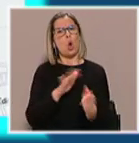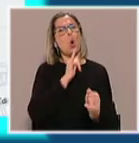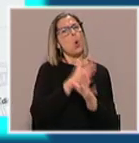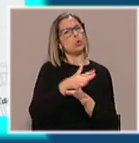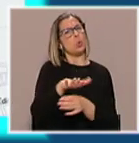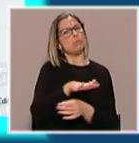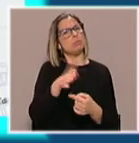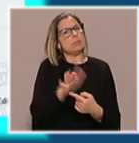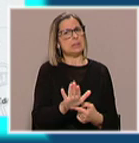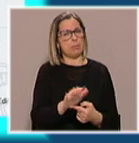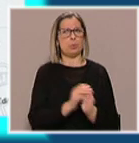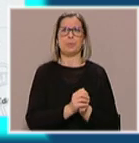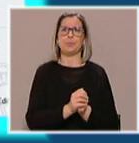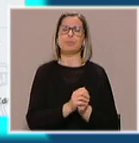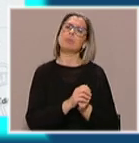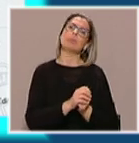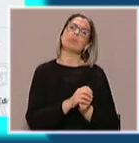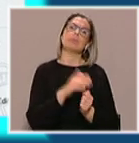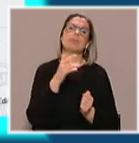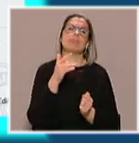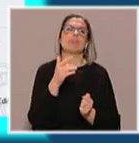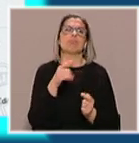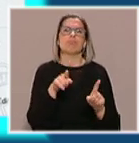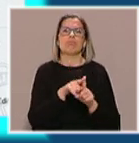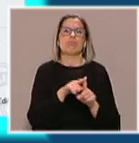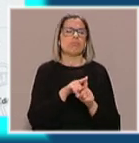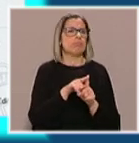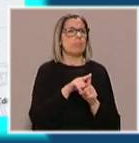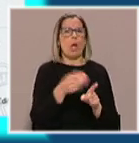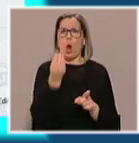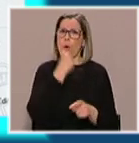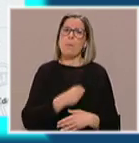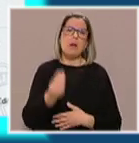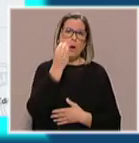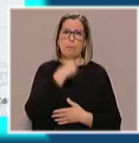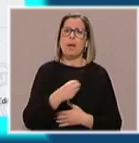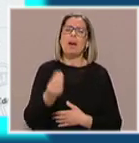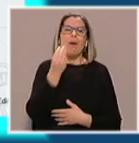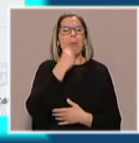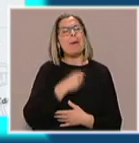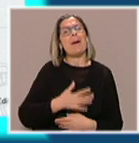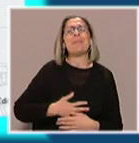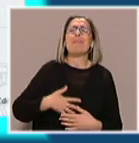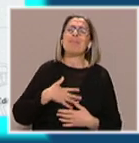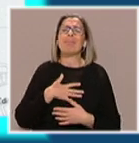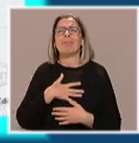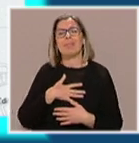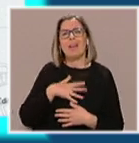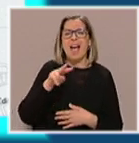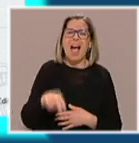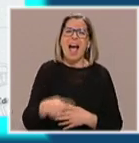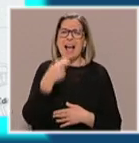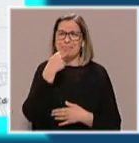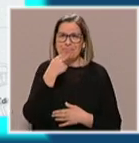situação. Imaginem aquela situação de infartamento, em que a comida não estava a saber tão bem e demos mais umas